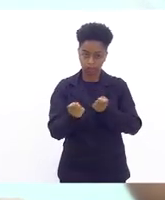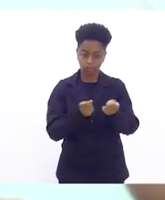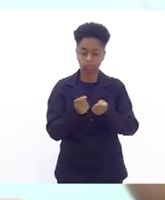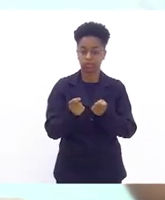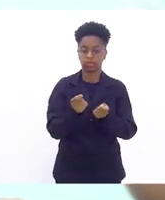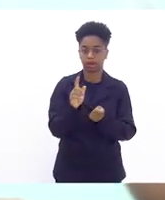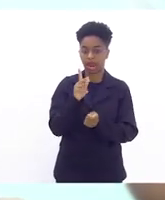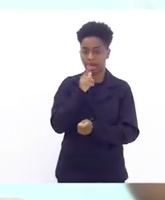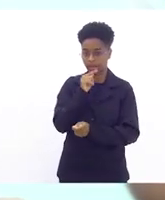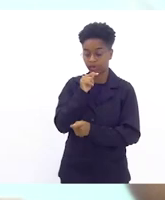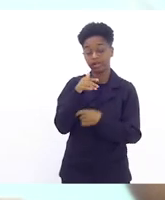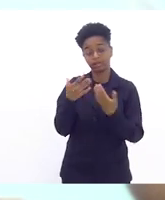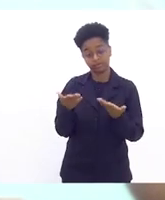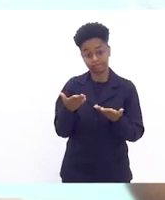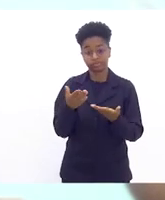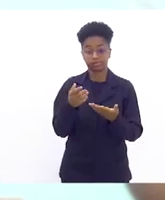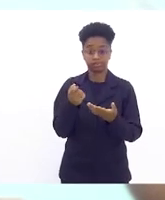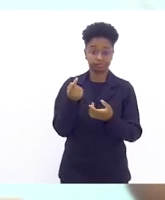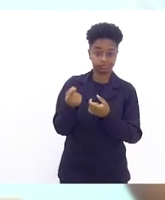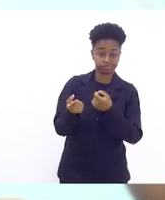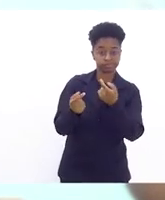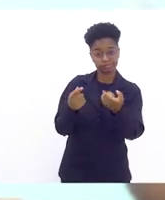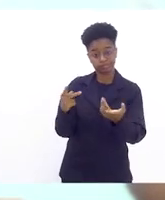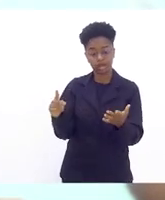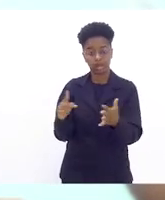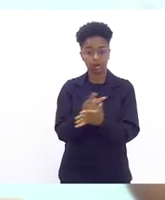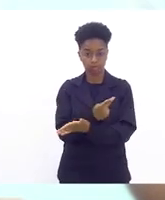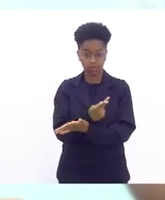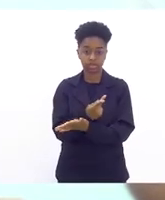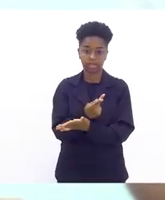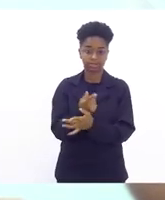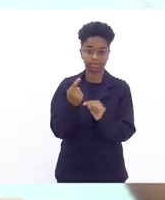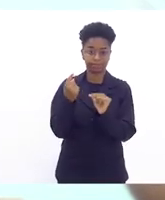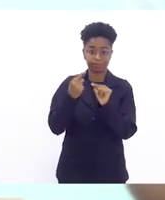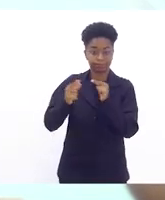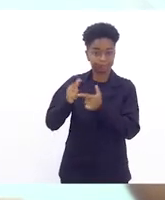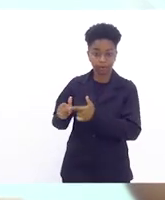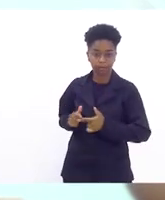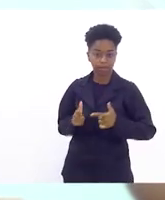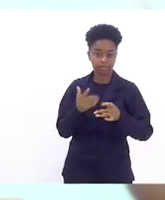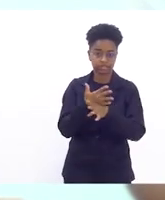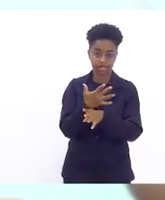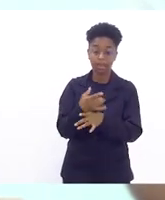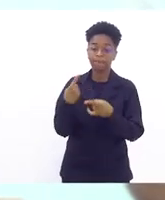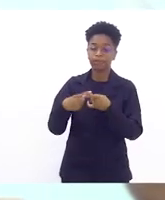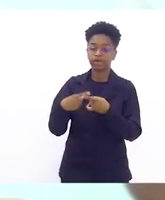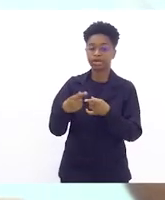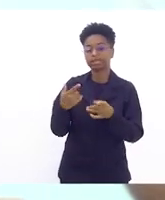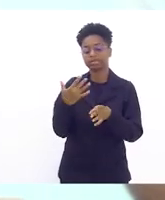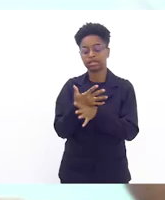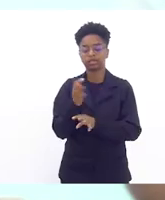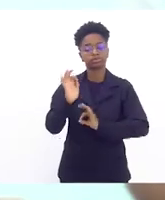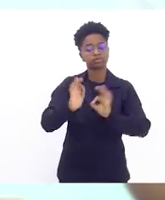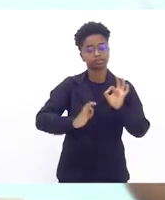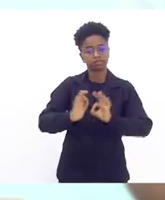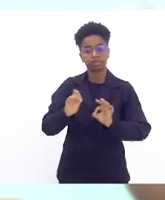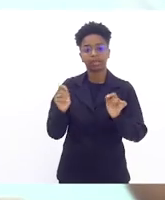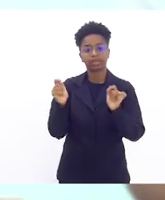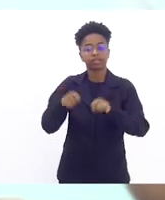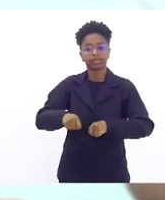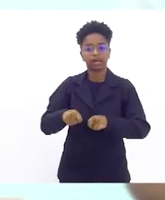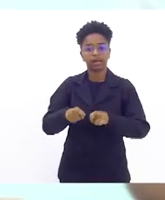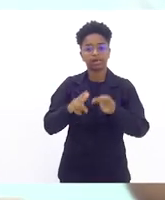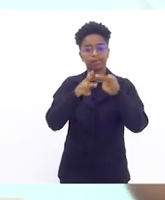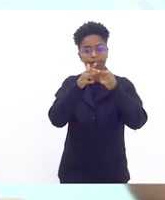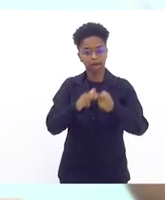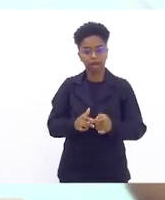acaba causando uma série de arranjos na cidade que ela foi formatada para que esses corpos tenham uma